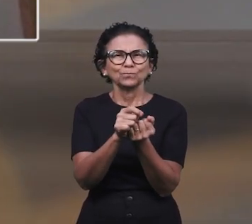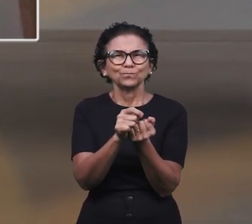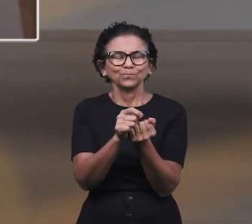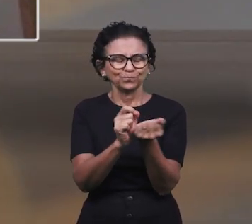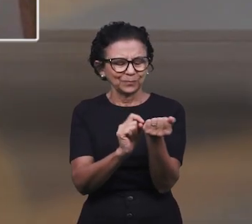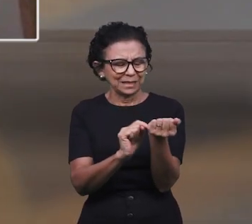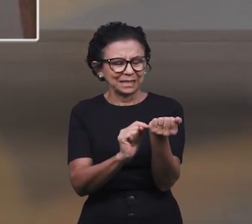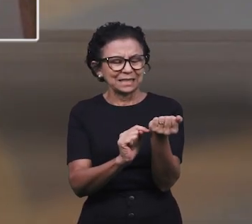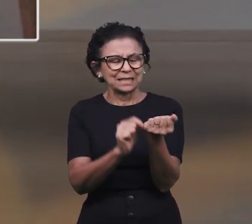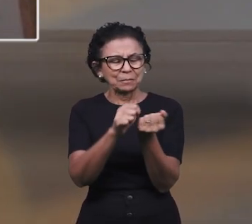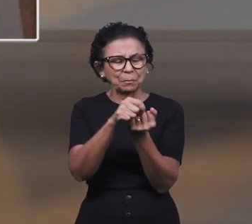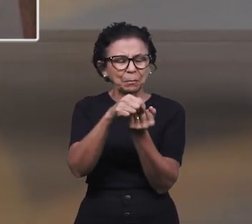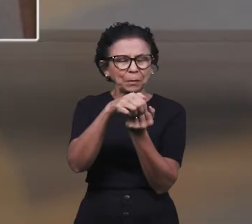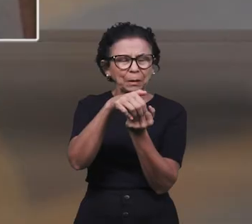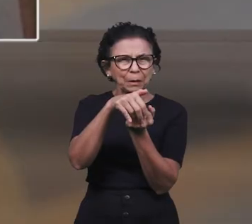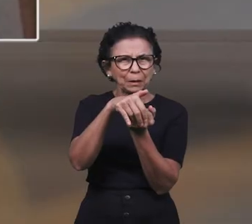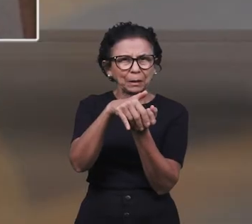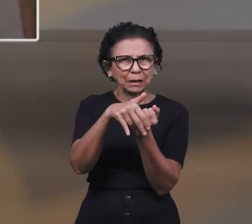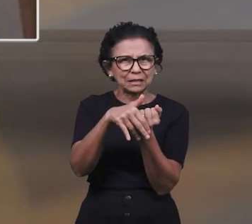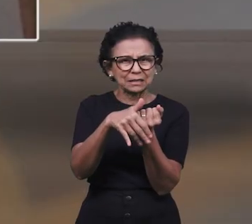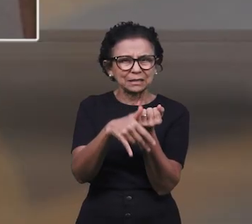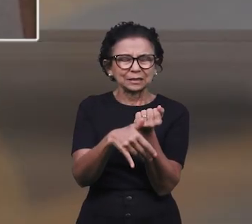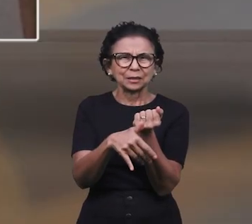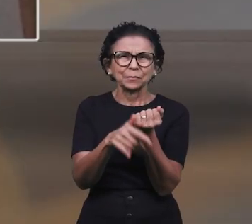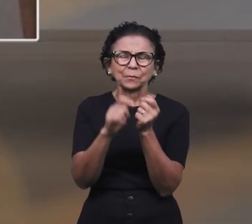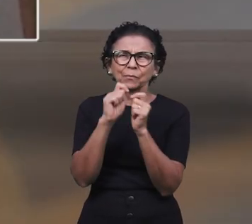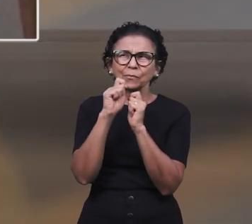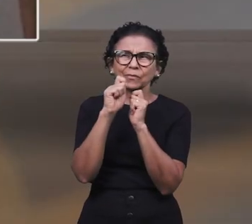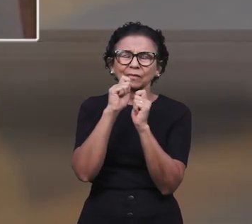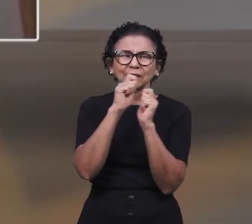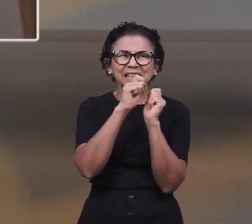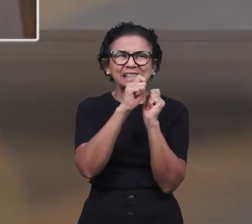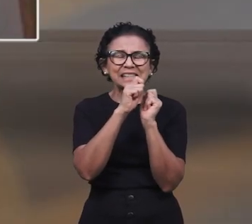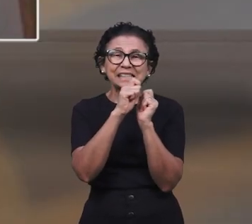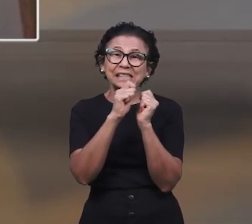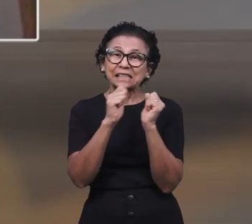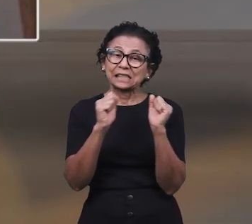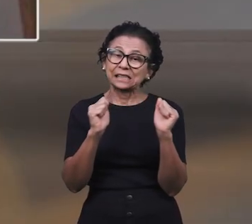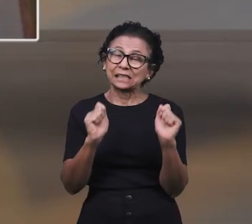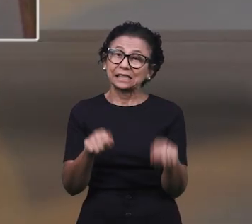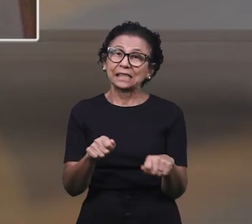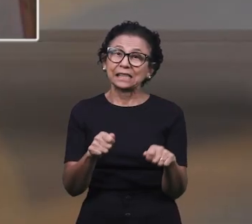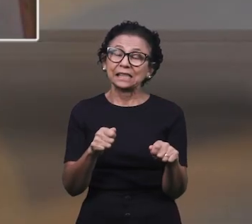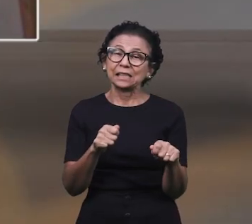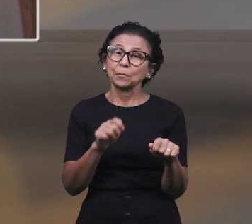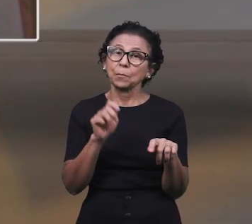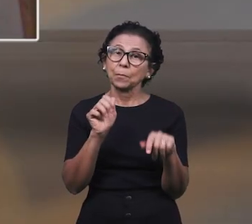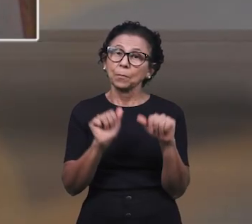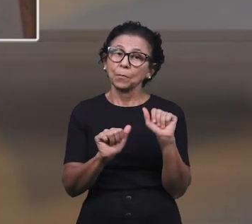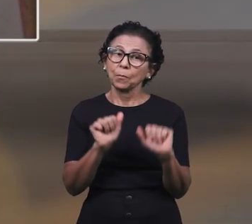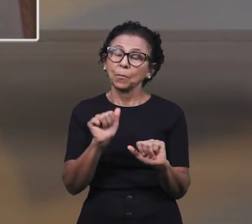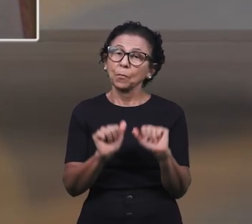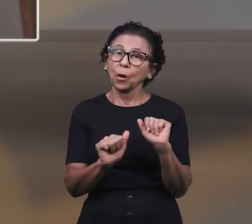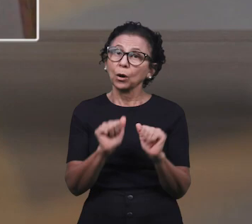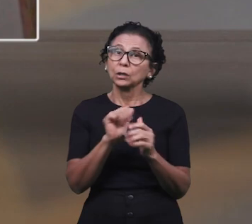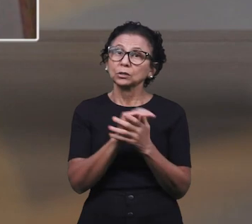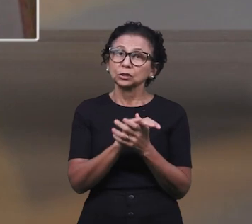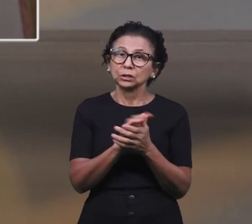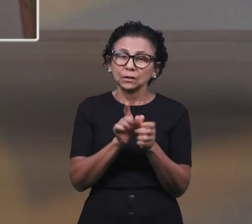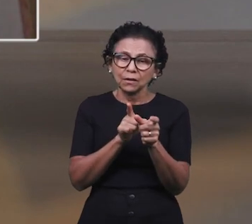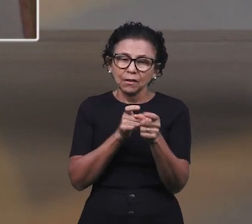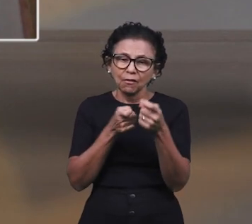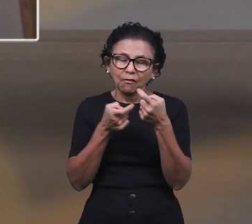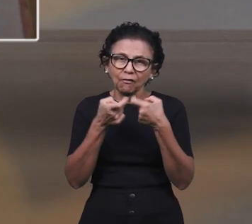está dando que tem um crescimento de uma colonização de bactérias que estão inflamando